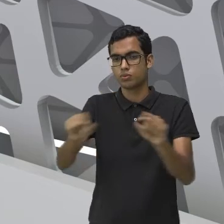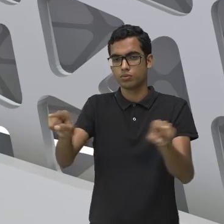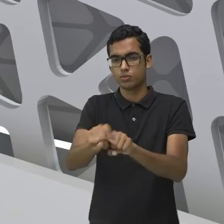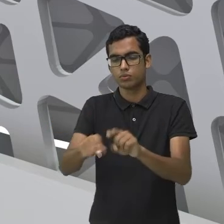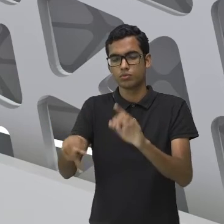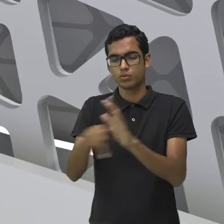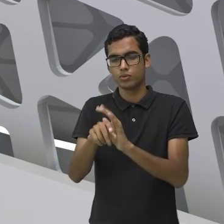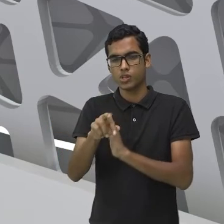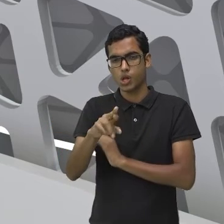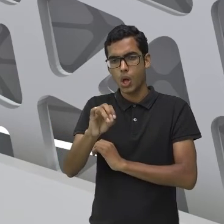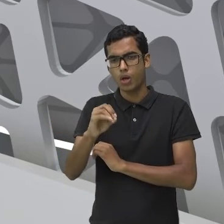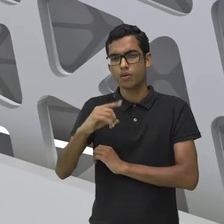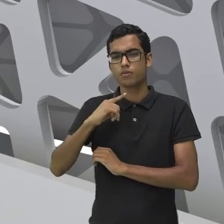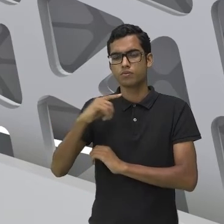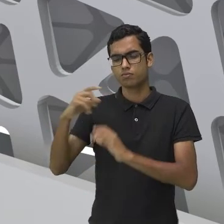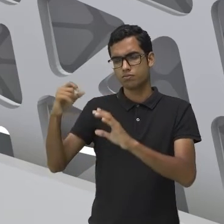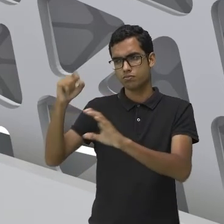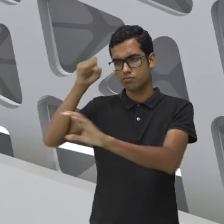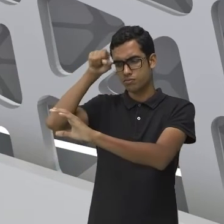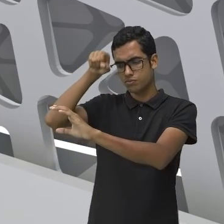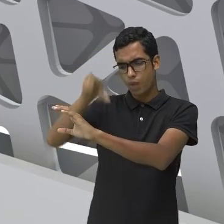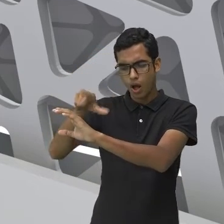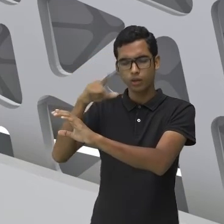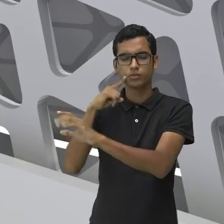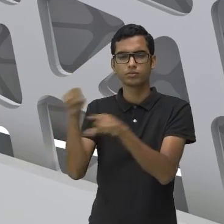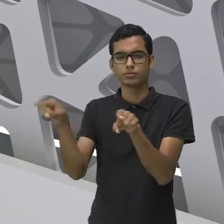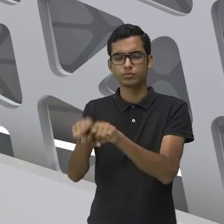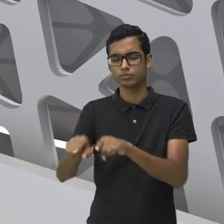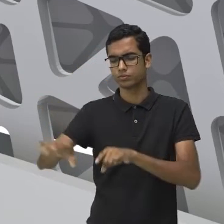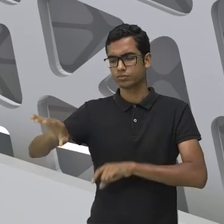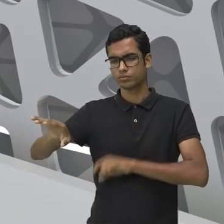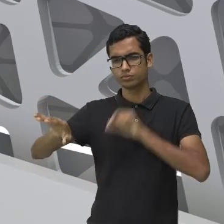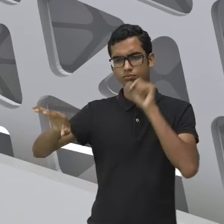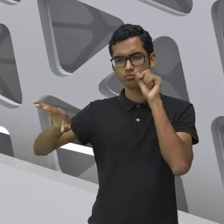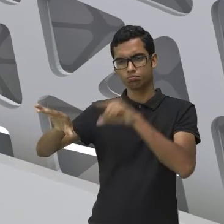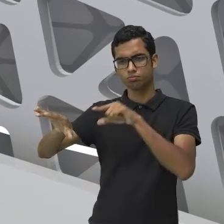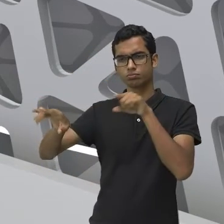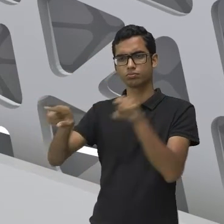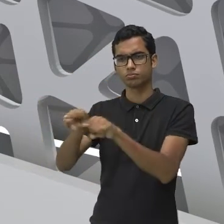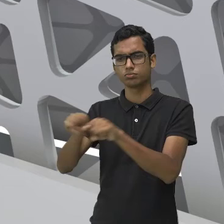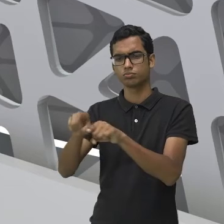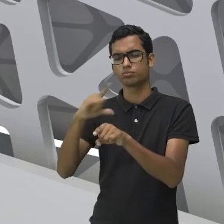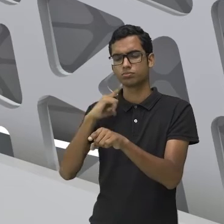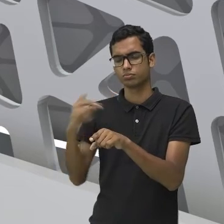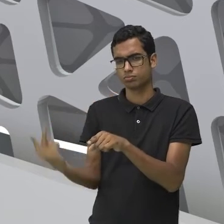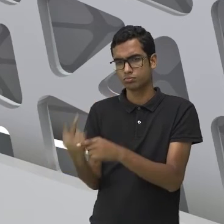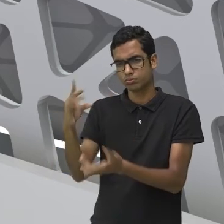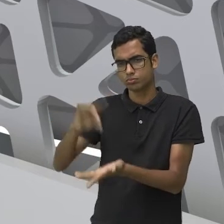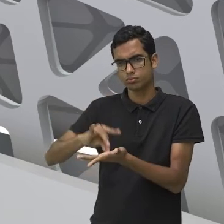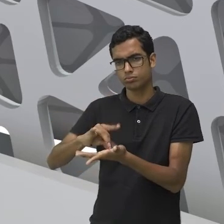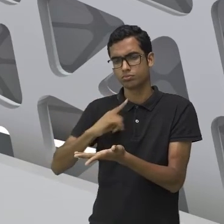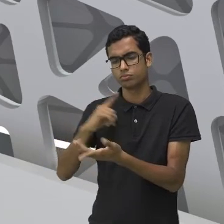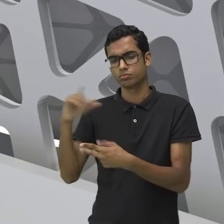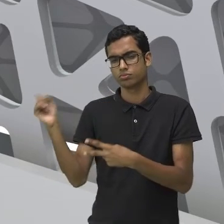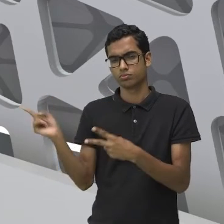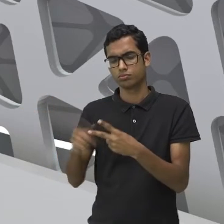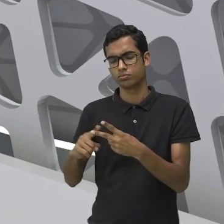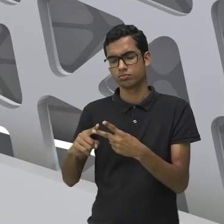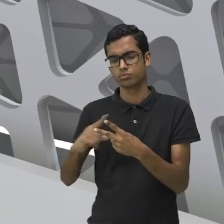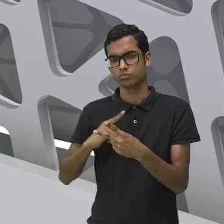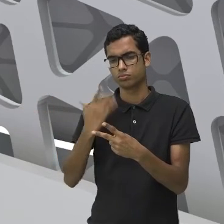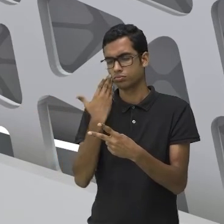raios luminosos que incidem em espelhos. Então, aquela propriedade também é válida aqui e ela gera para mim o segundo raio